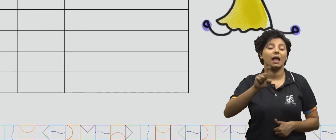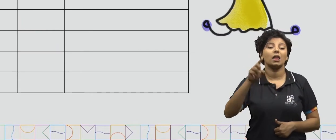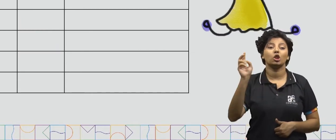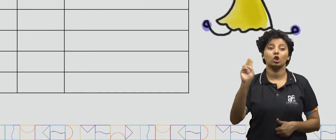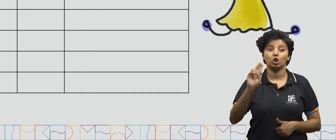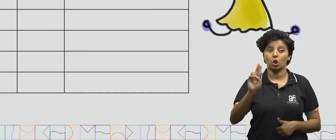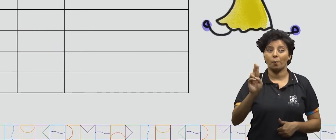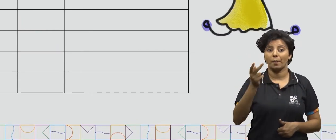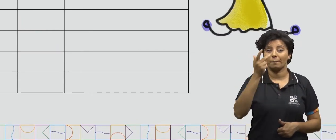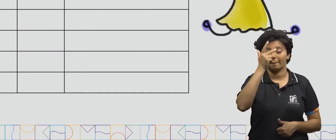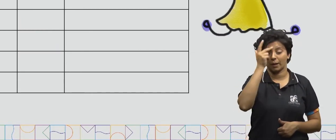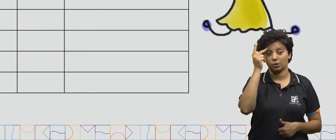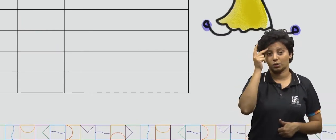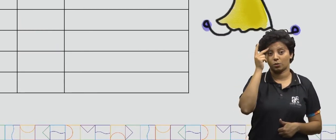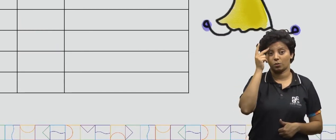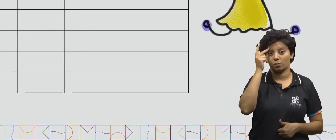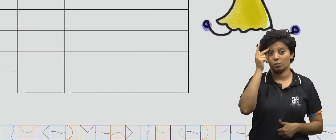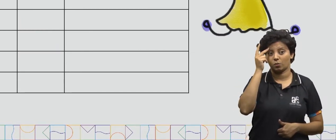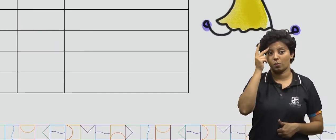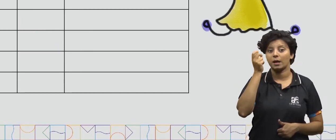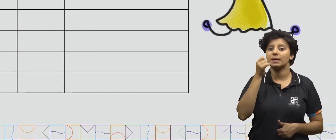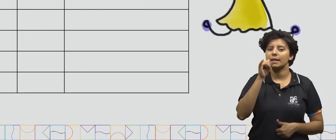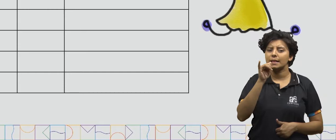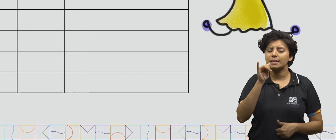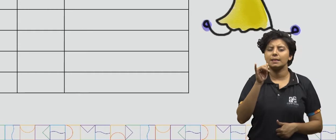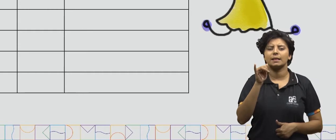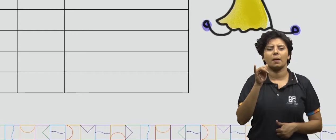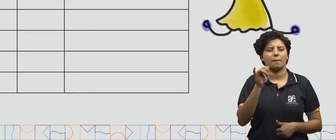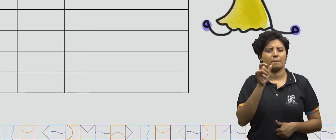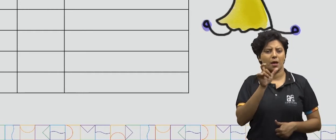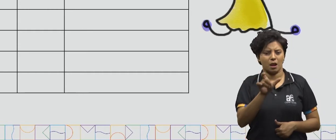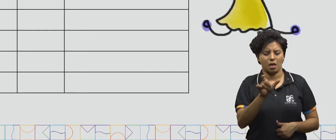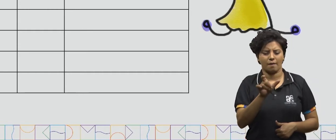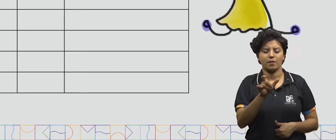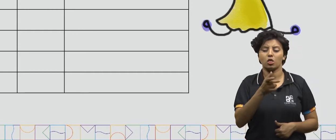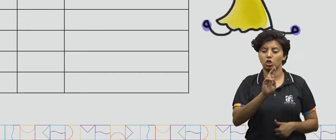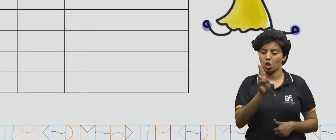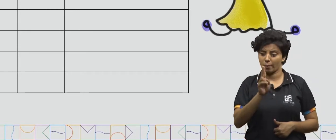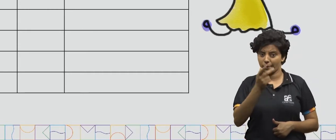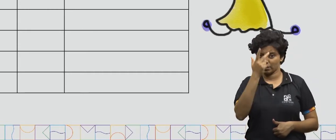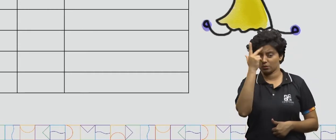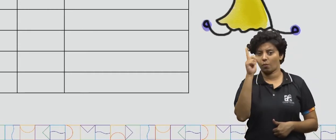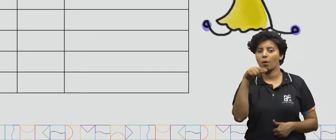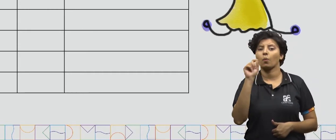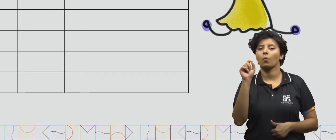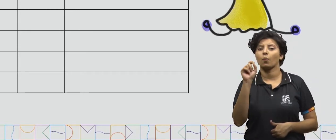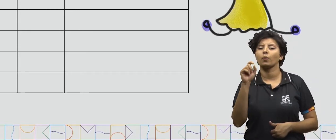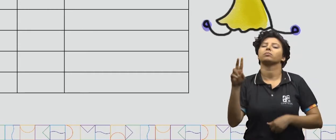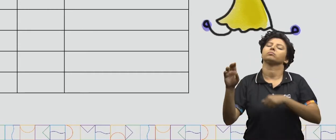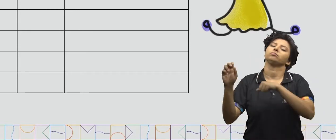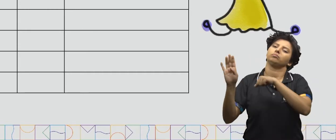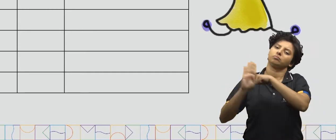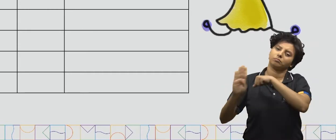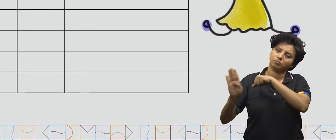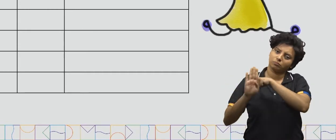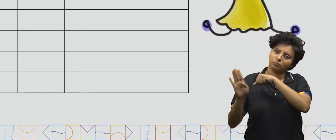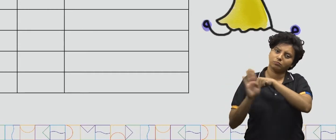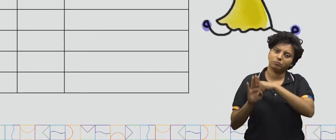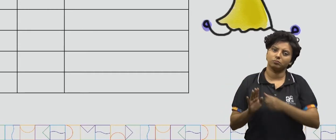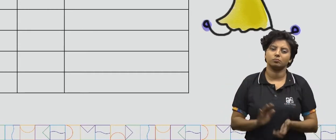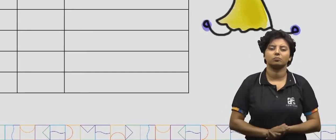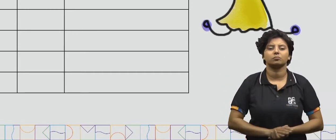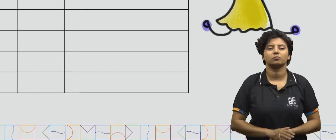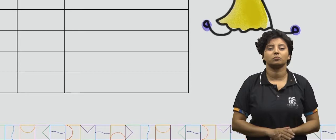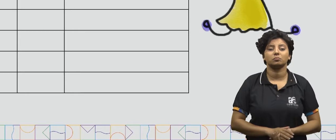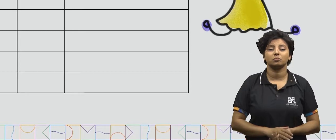o nome de alguém. Opa! Se é uma palavra que nomeia, é um substantivo.